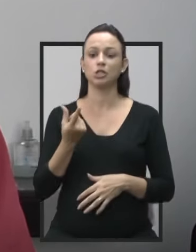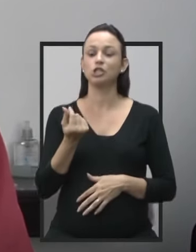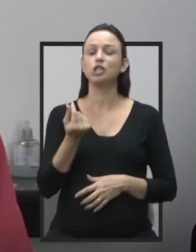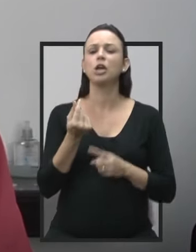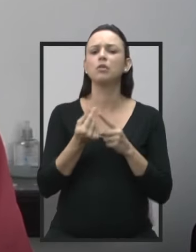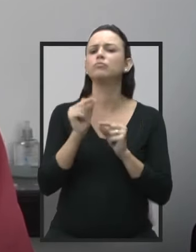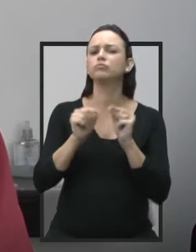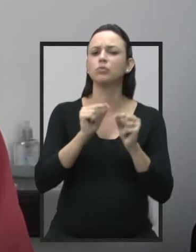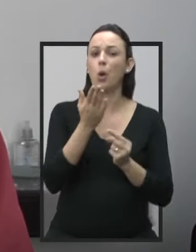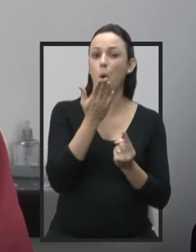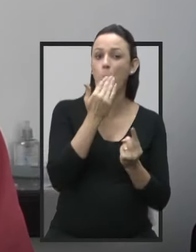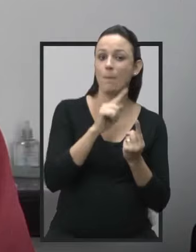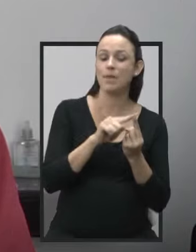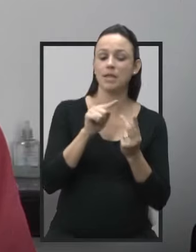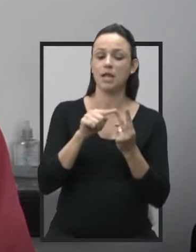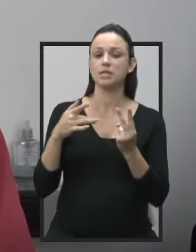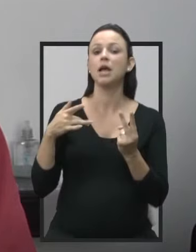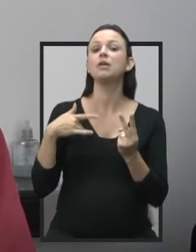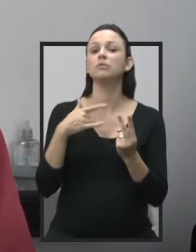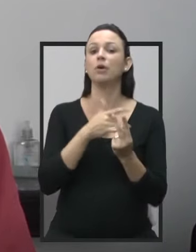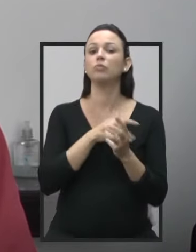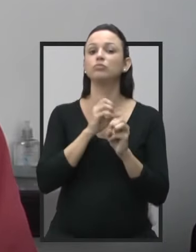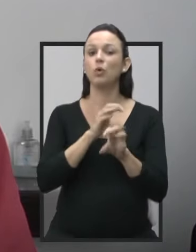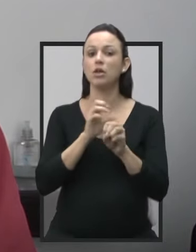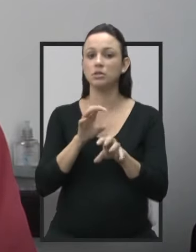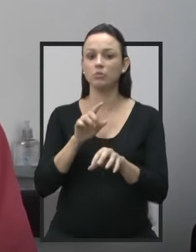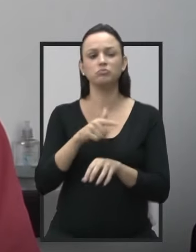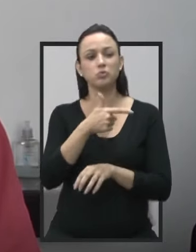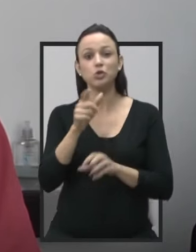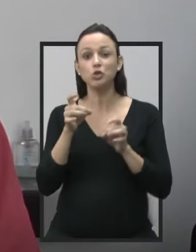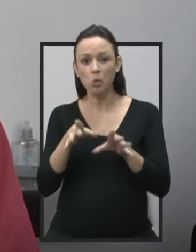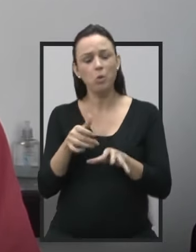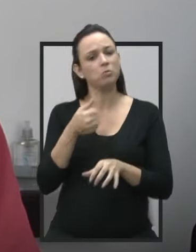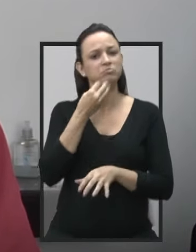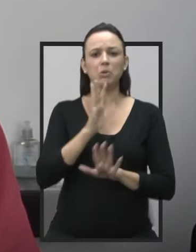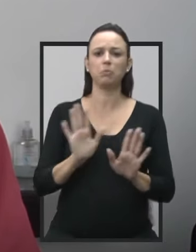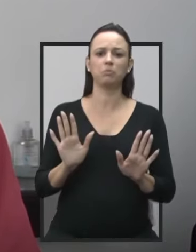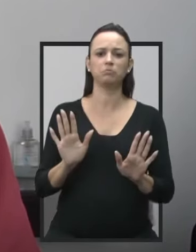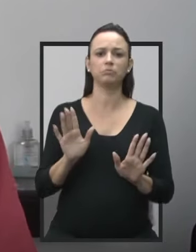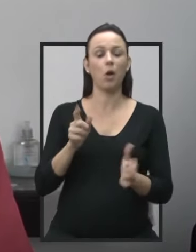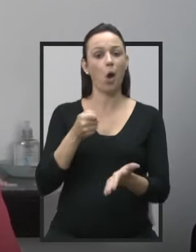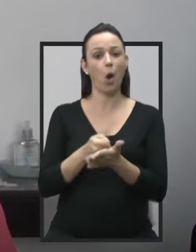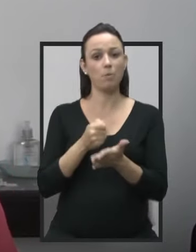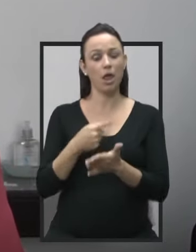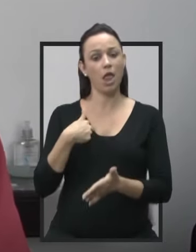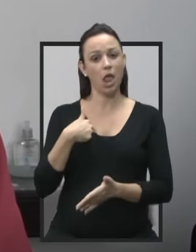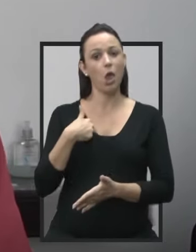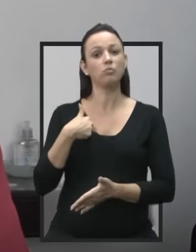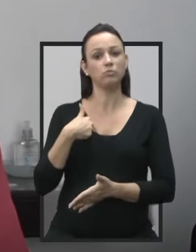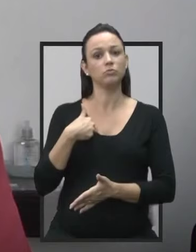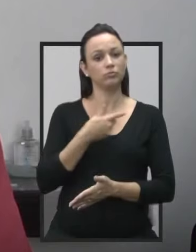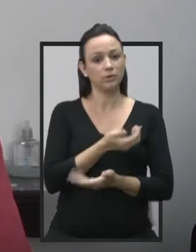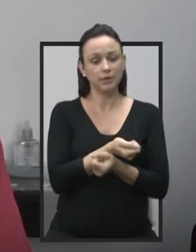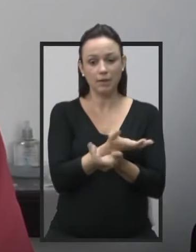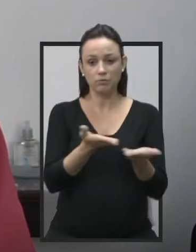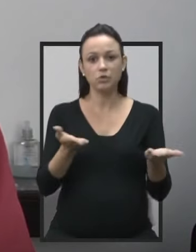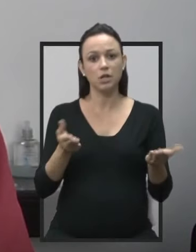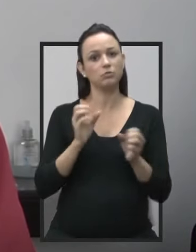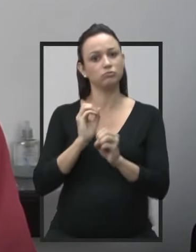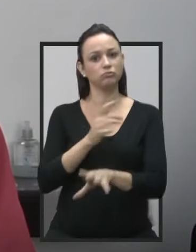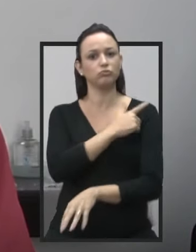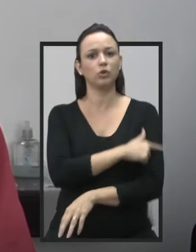dinheiro para comida, saúde e educação. O resto, se sobrar, sobrou. e a obrigação que eu tenho com vocês é